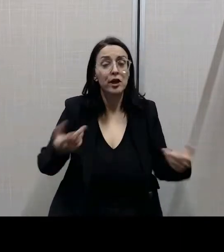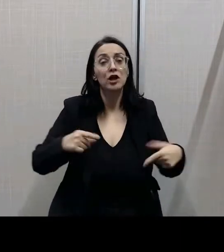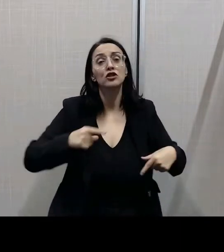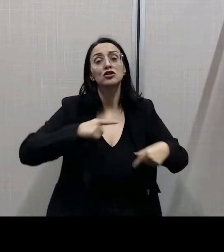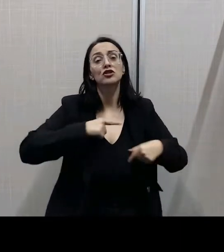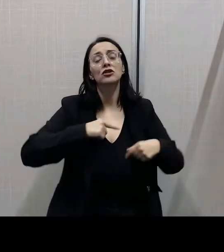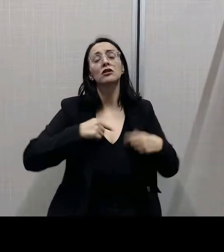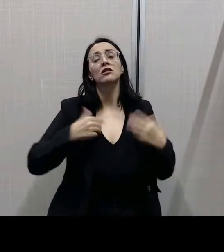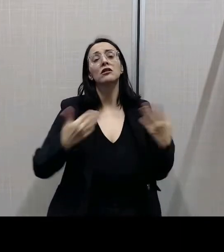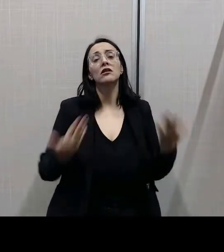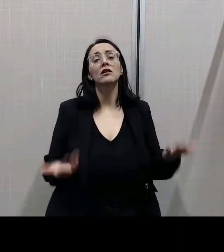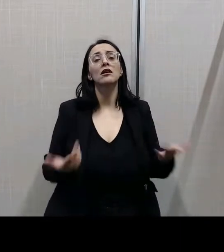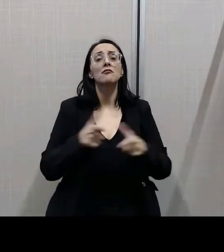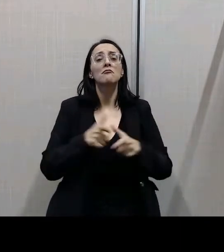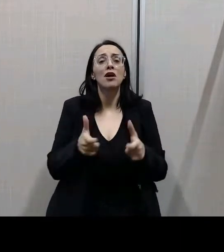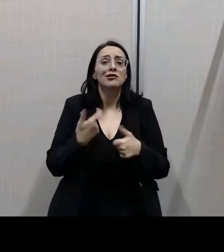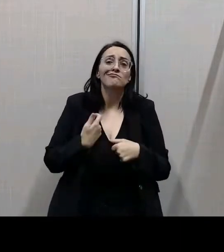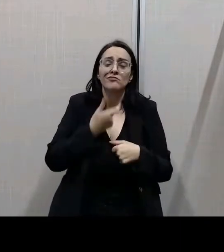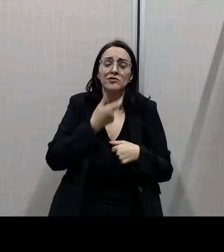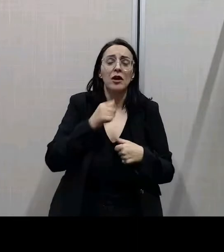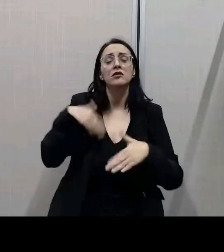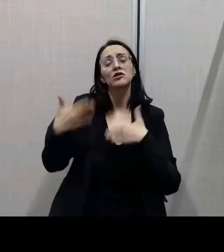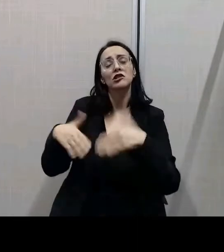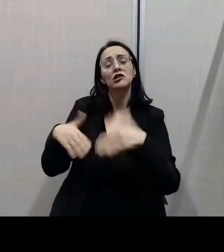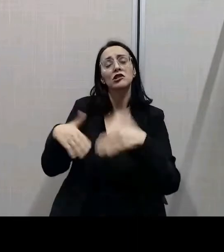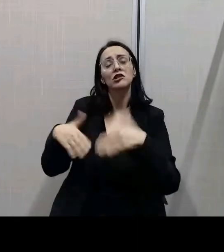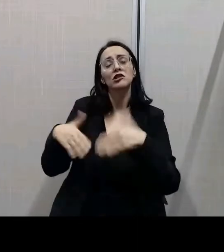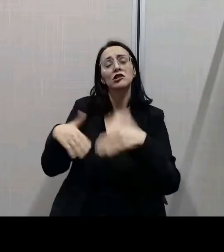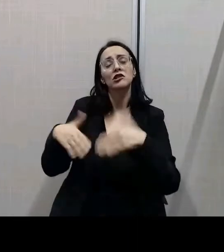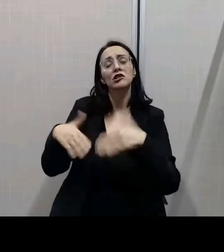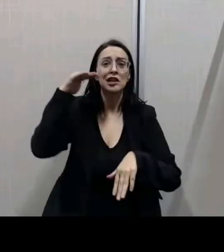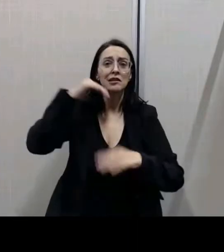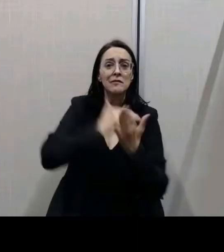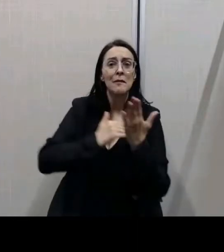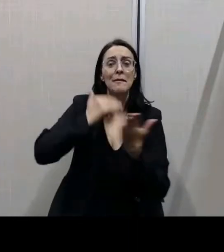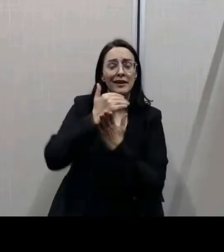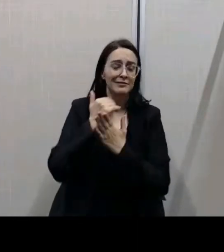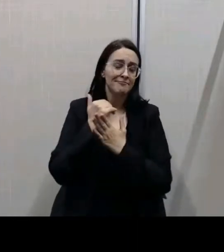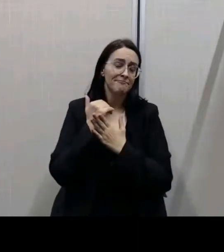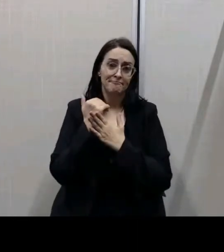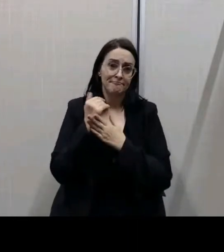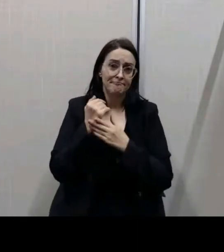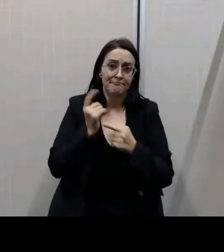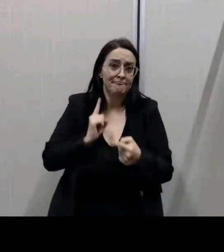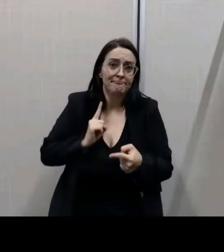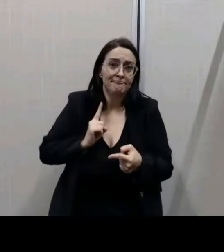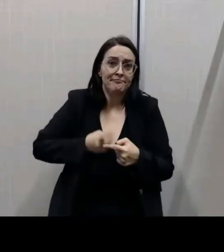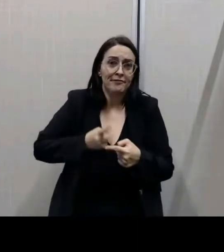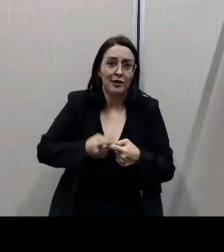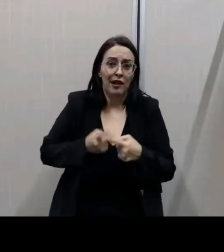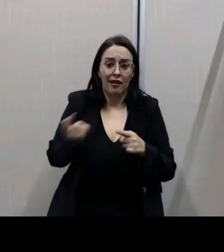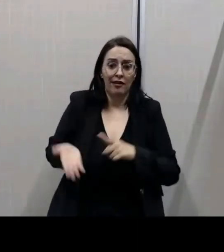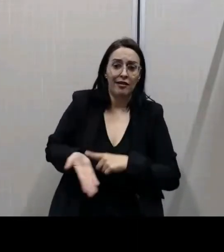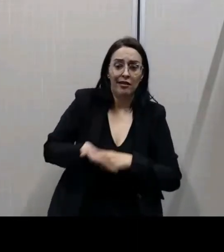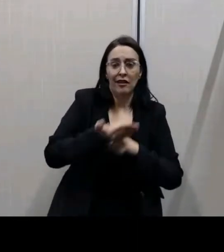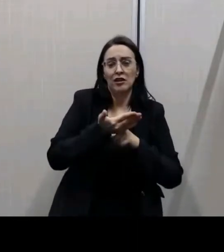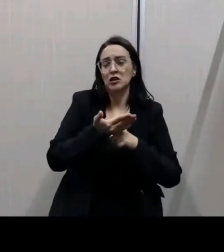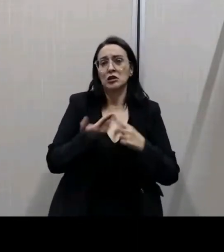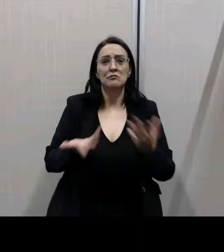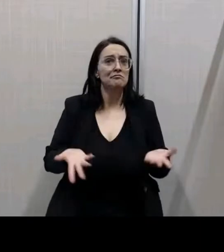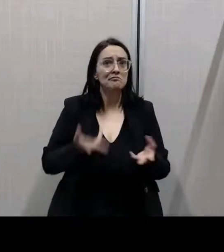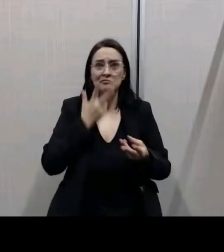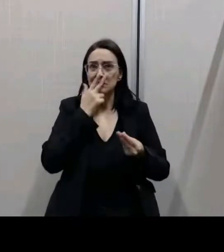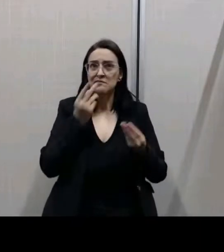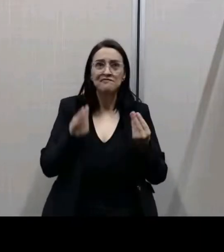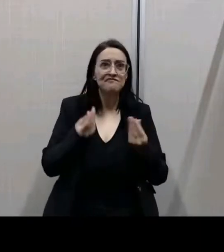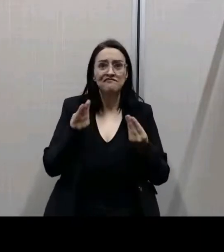comecei a pensar um pouco mais sobre diversidade, comecei a tentar entender um pouco mais por que a tecnologia ainda era um